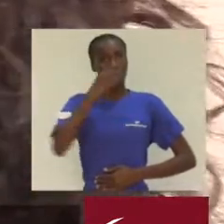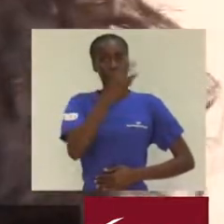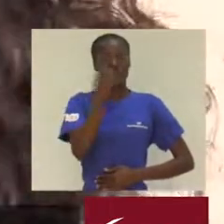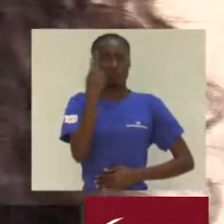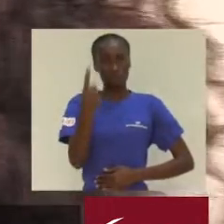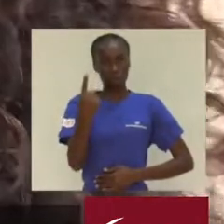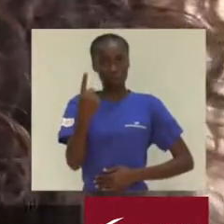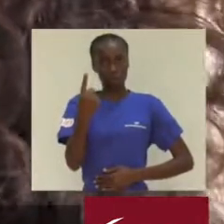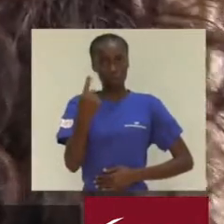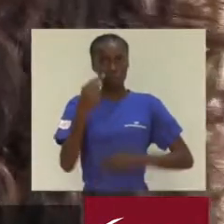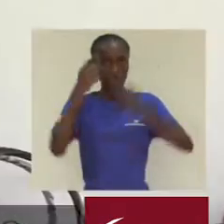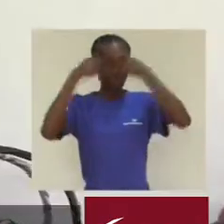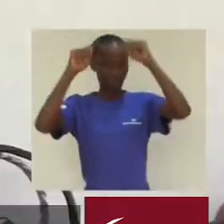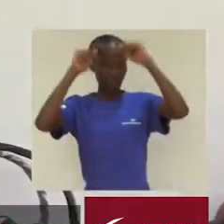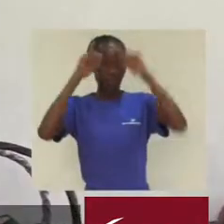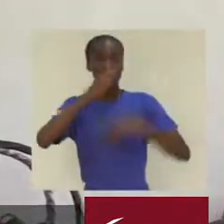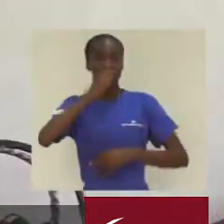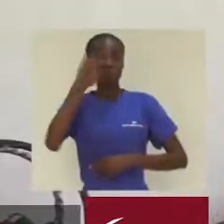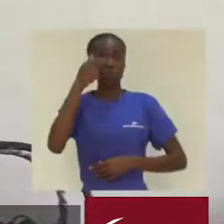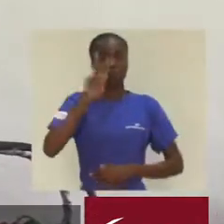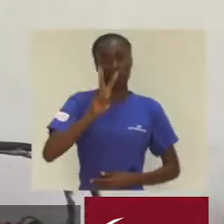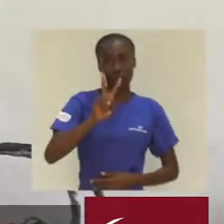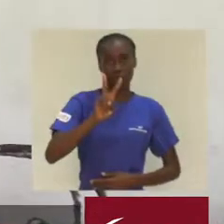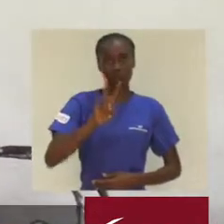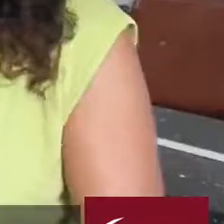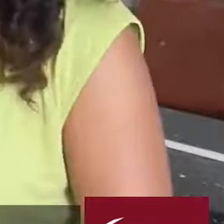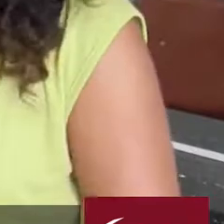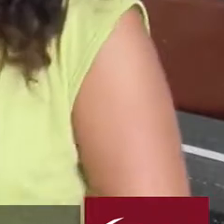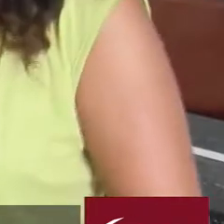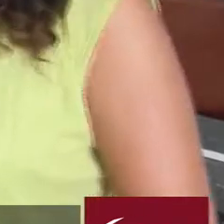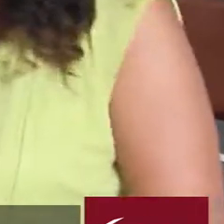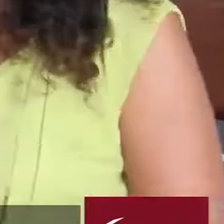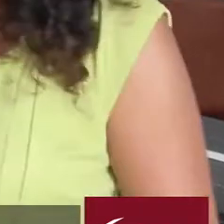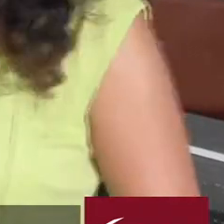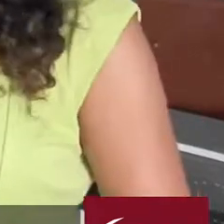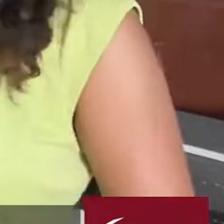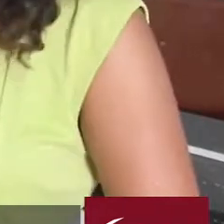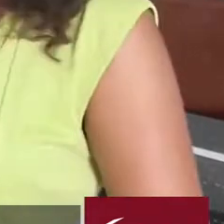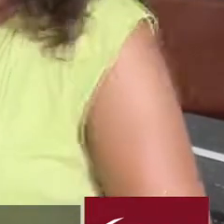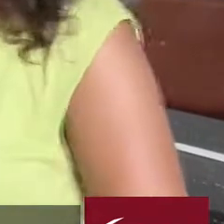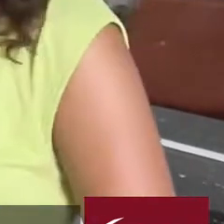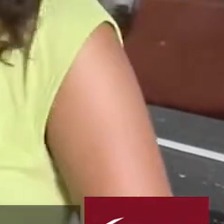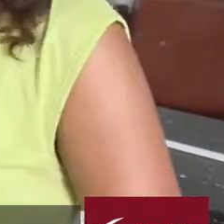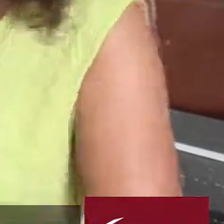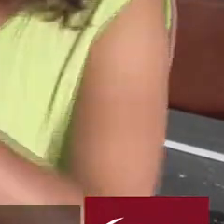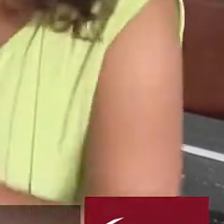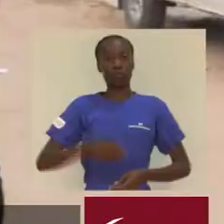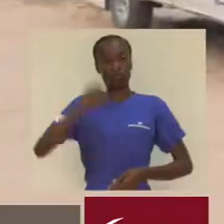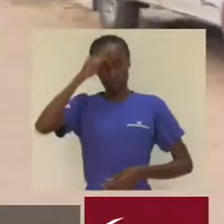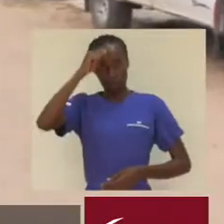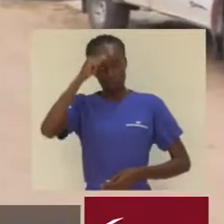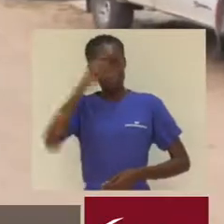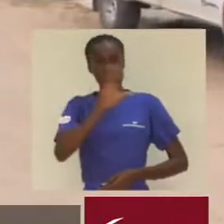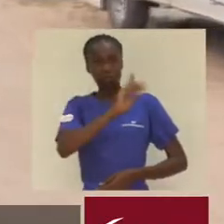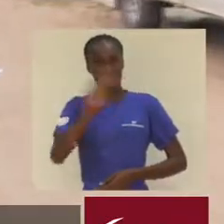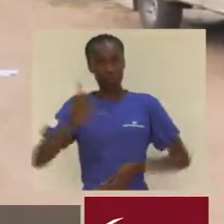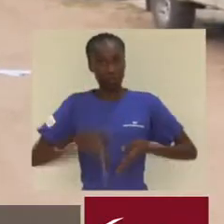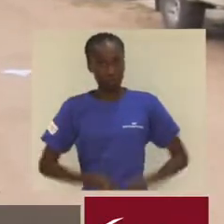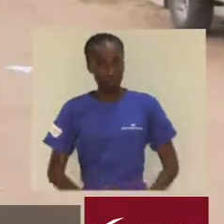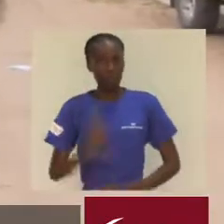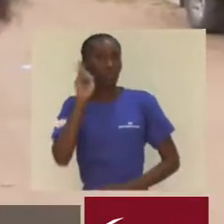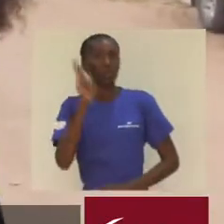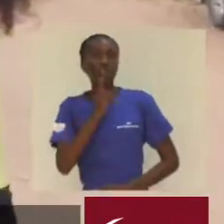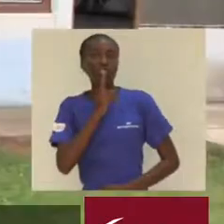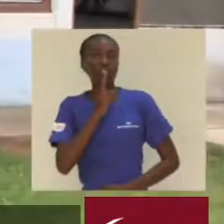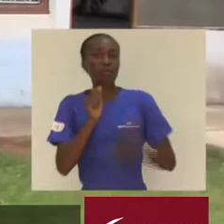Tem 31 anos de idade e sonha em ser repórter de televisão. Eu gostaria de ser repórter igual aos outros. Sunita nasceu com